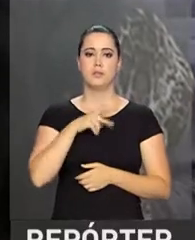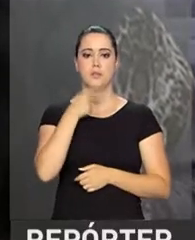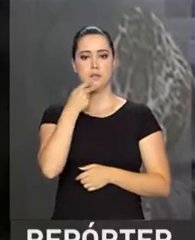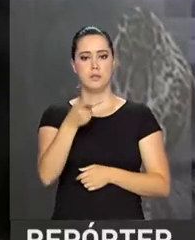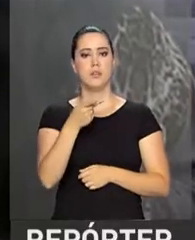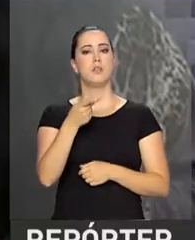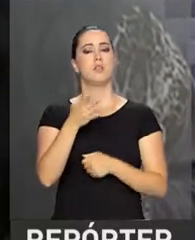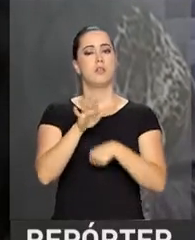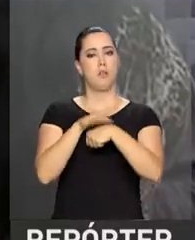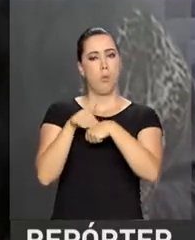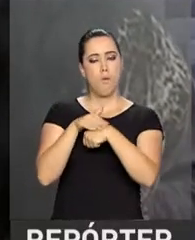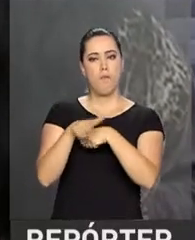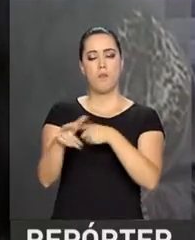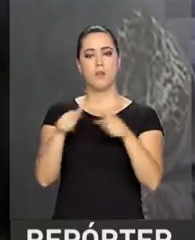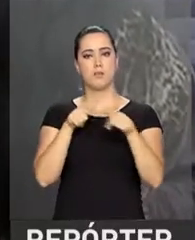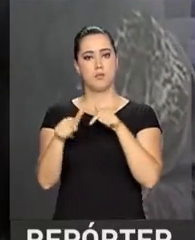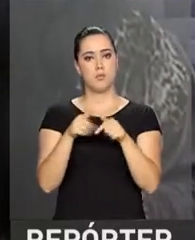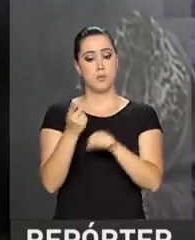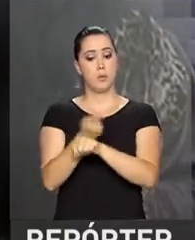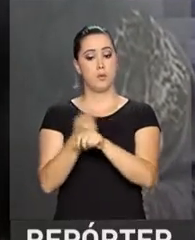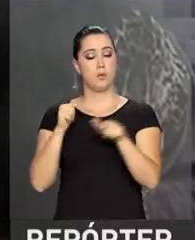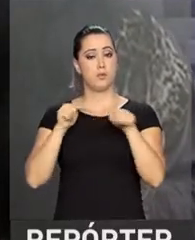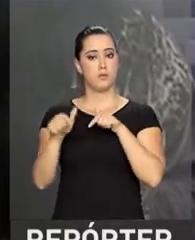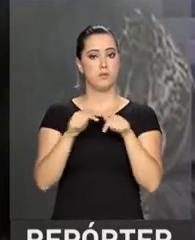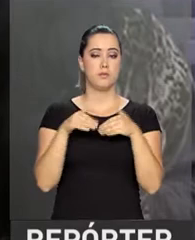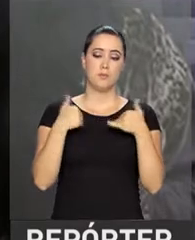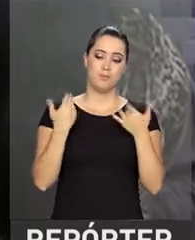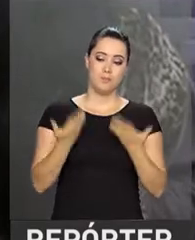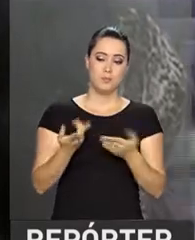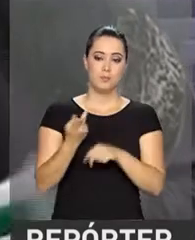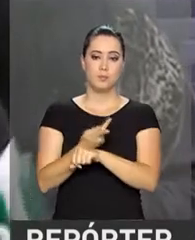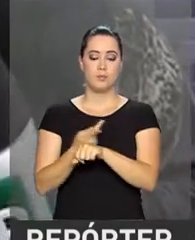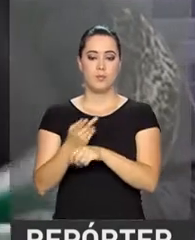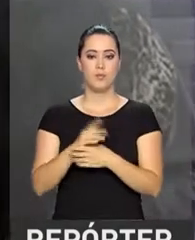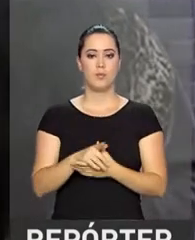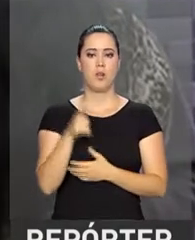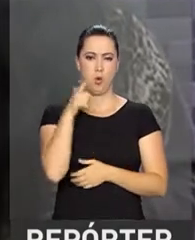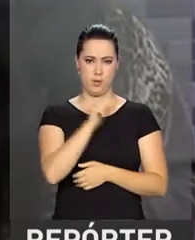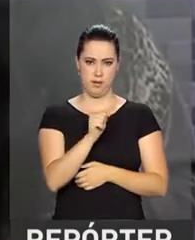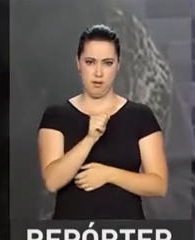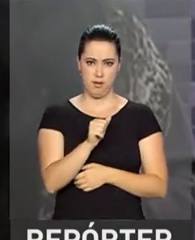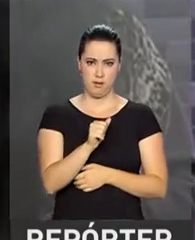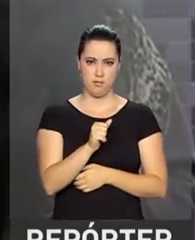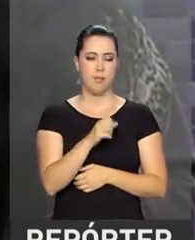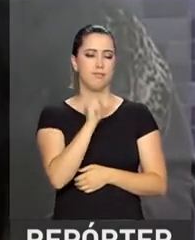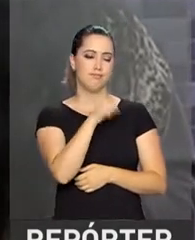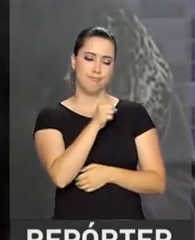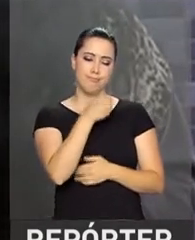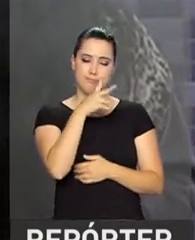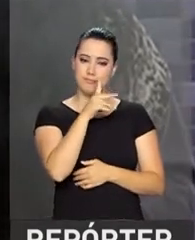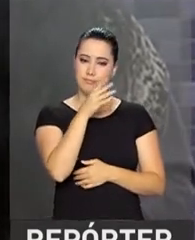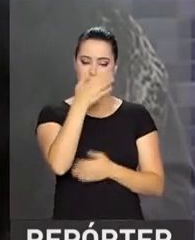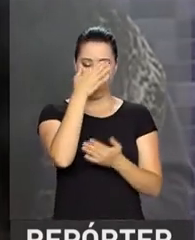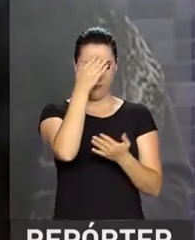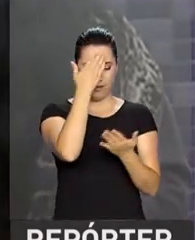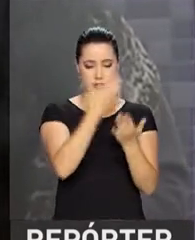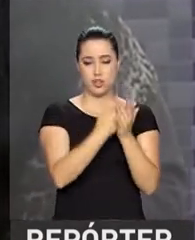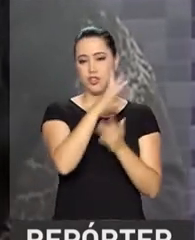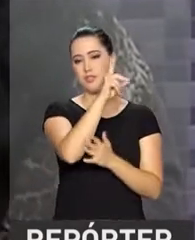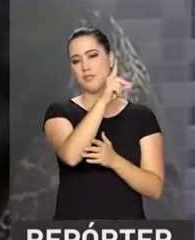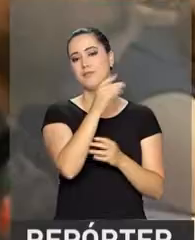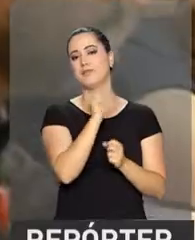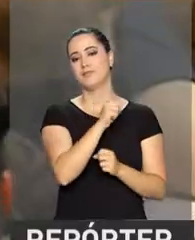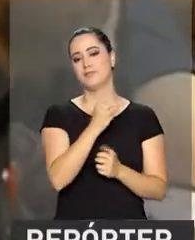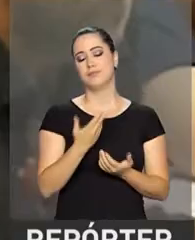né? E com tal procura de emprego, tô aí, né? Tentando. Acho que vai conseguir? Fé em Deus, né? Tá difícil, mas quem sabe, né?